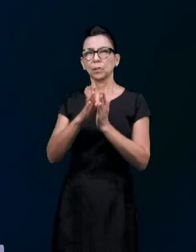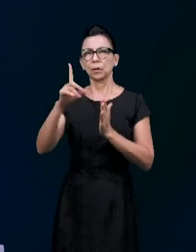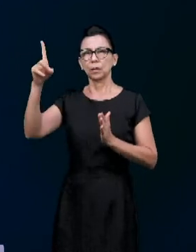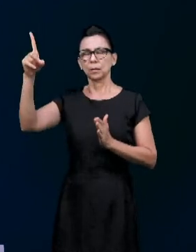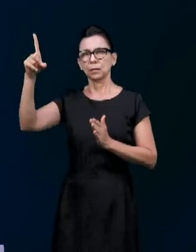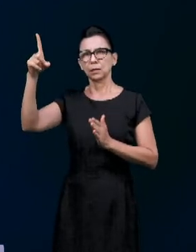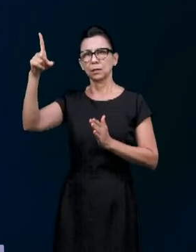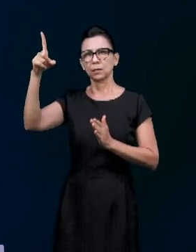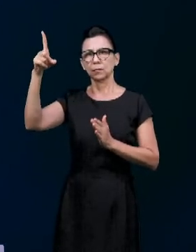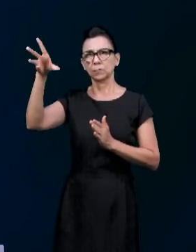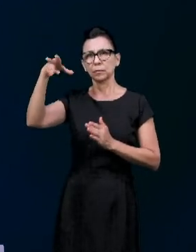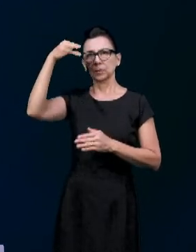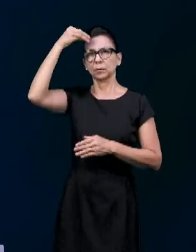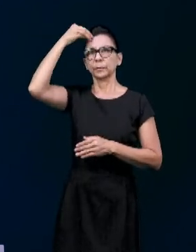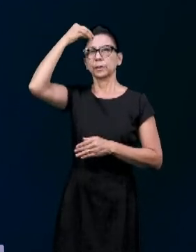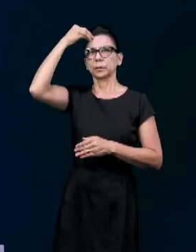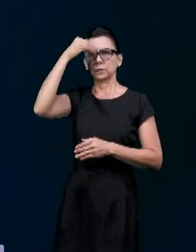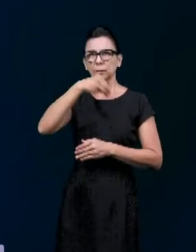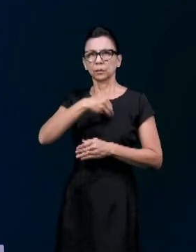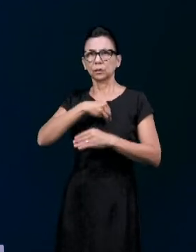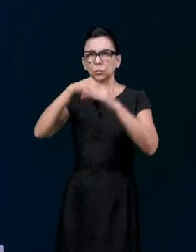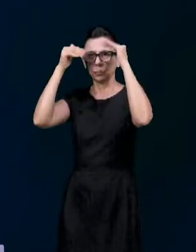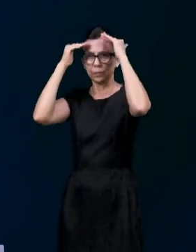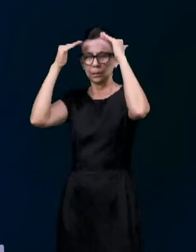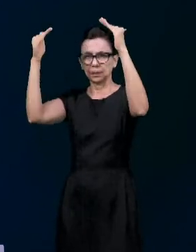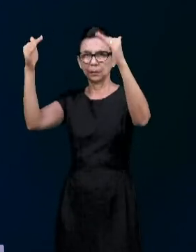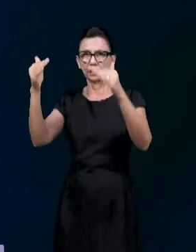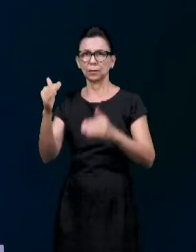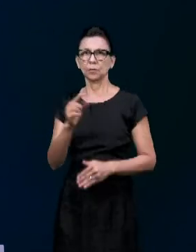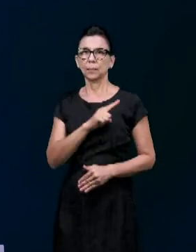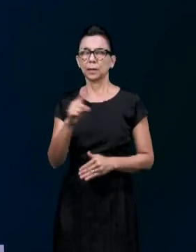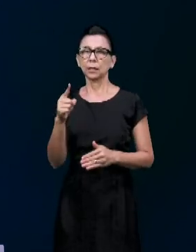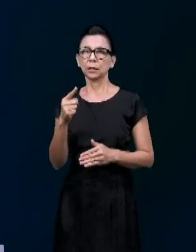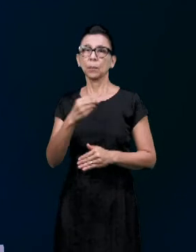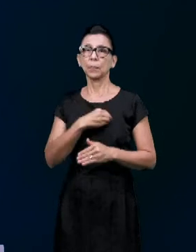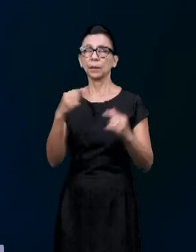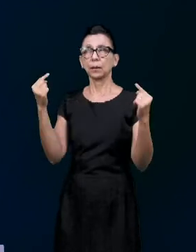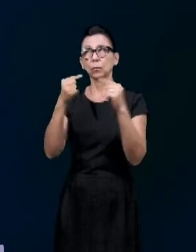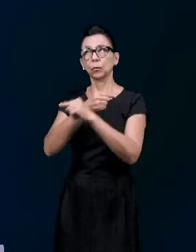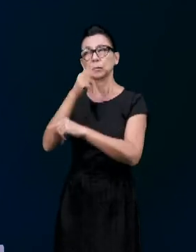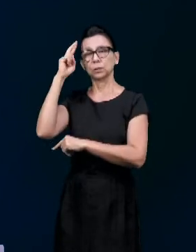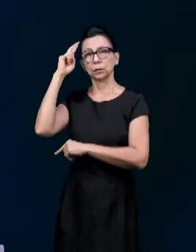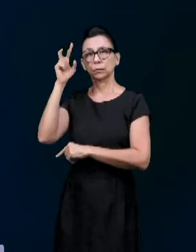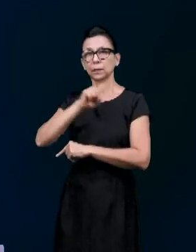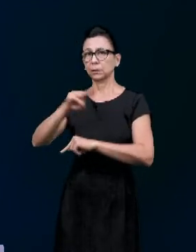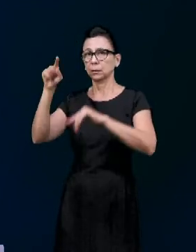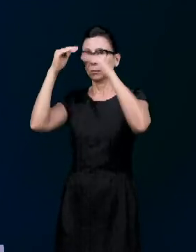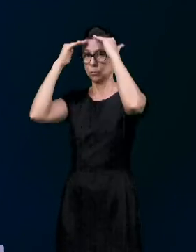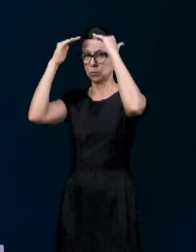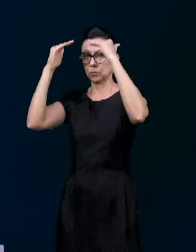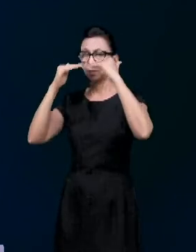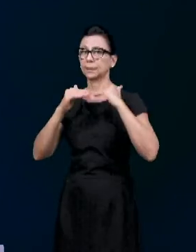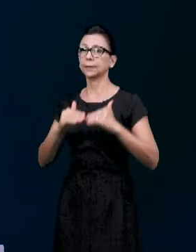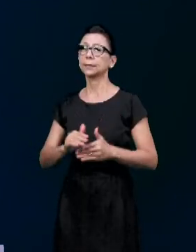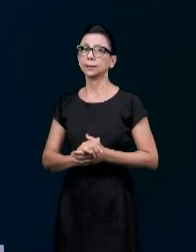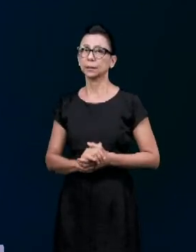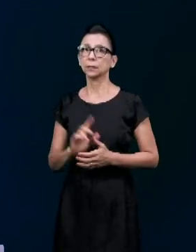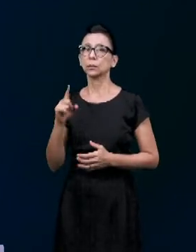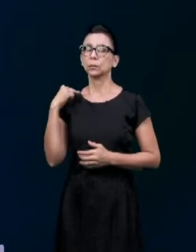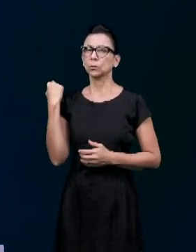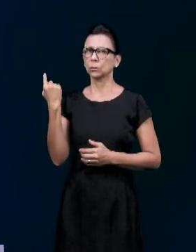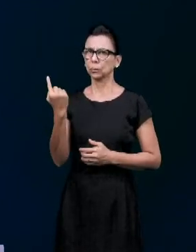nós guardamos a palavra do Senhor no nosso coração, vivemos uma vida de santidade, de busca